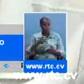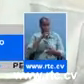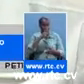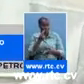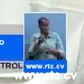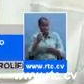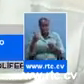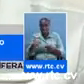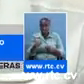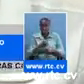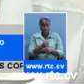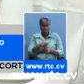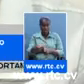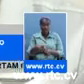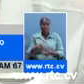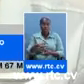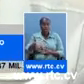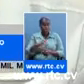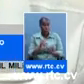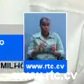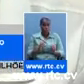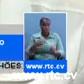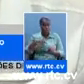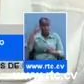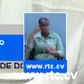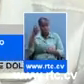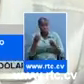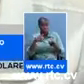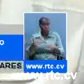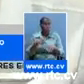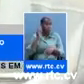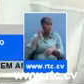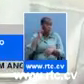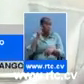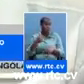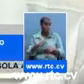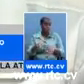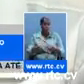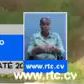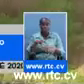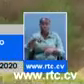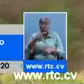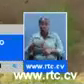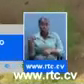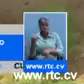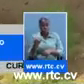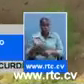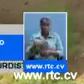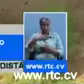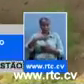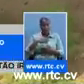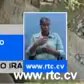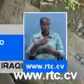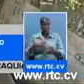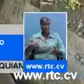área. Portanto, acho que é muito importante que haja, de verdade, participação das outras instituições. Em frente ao estádio da